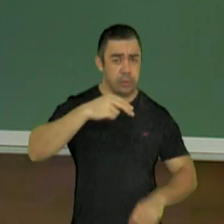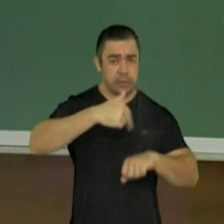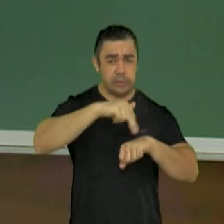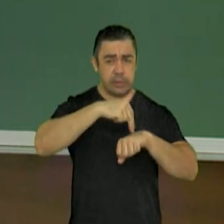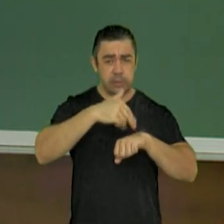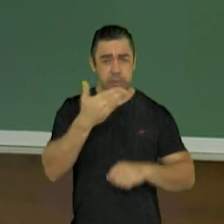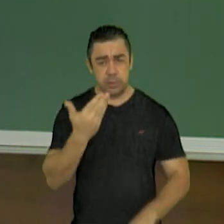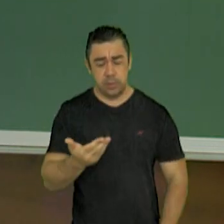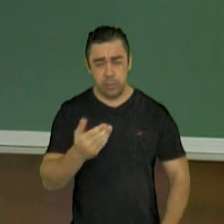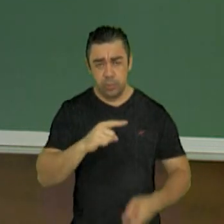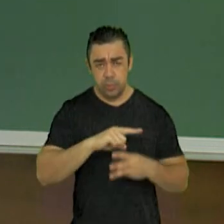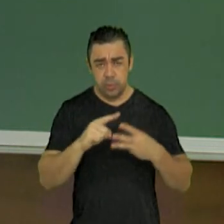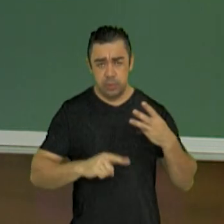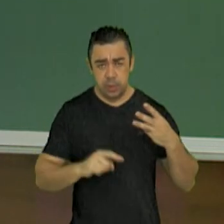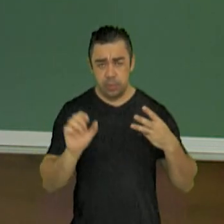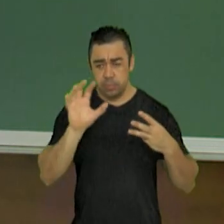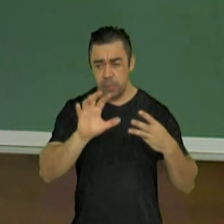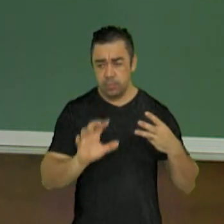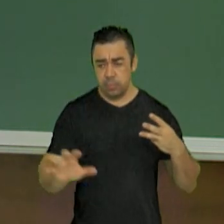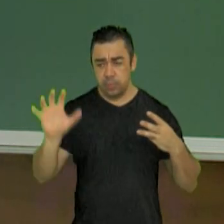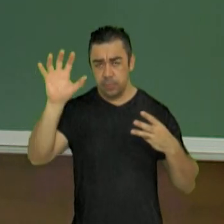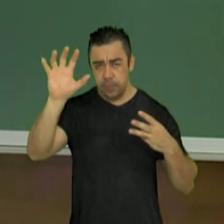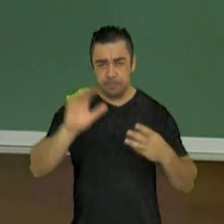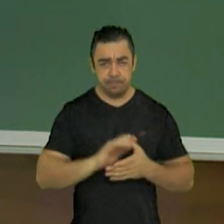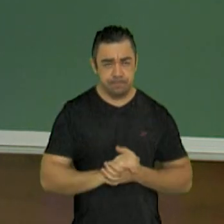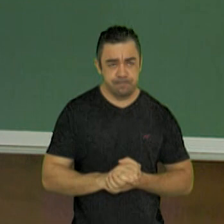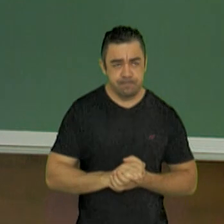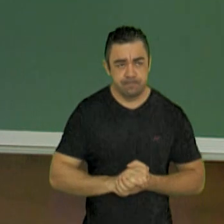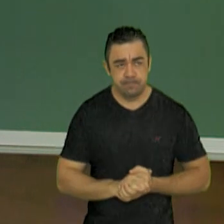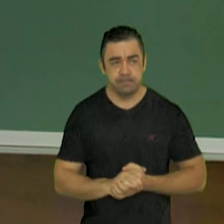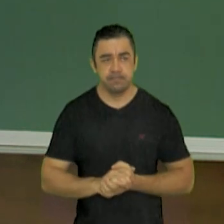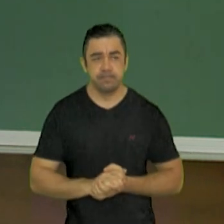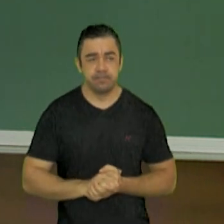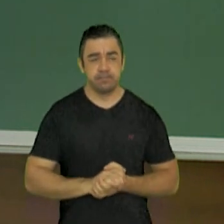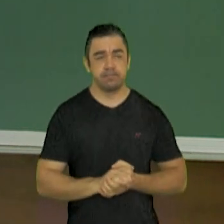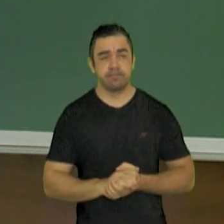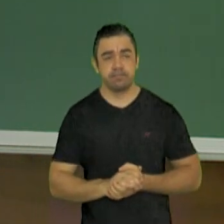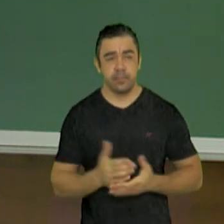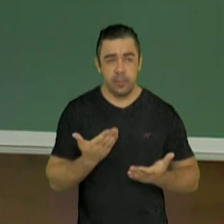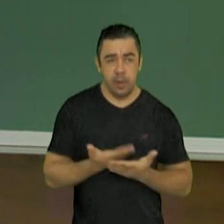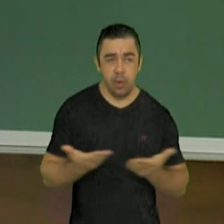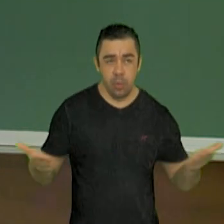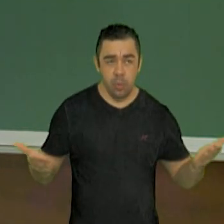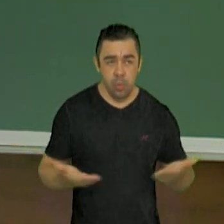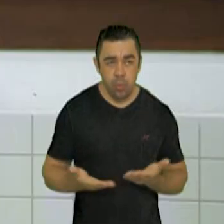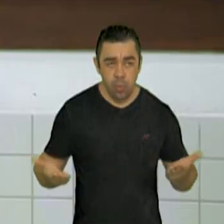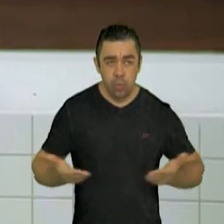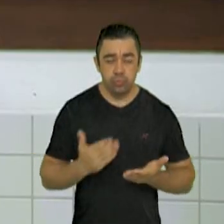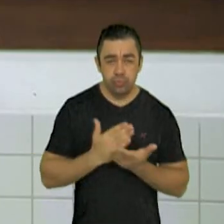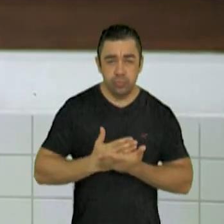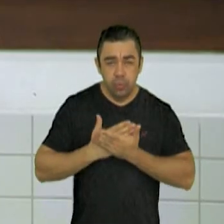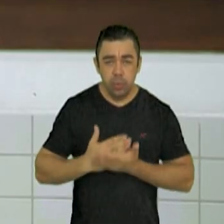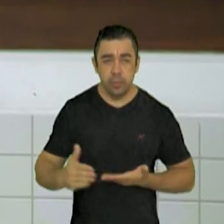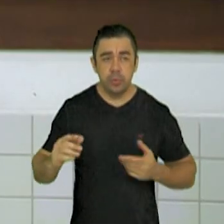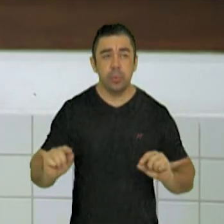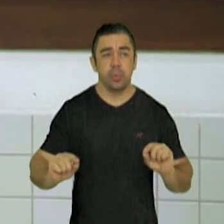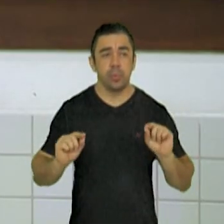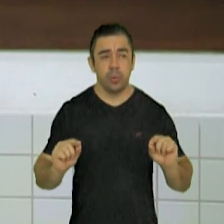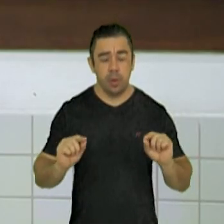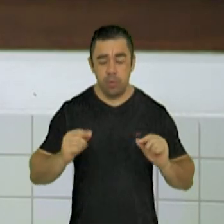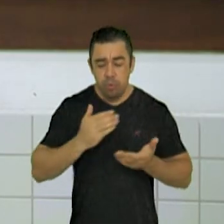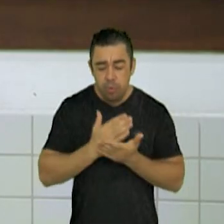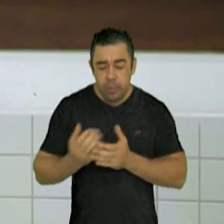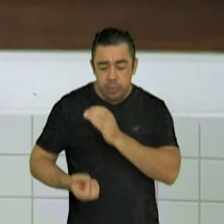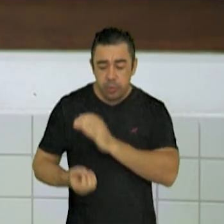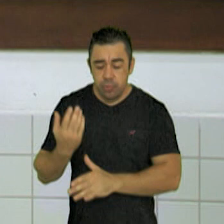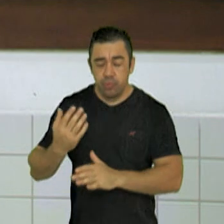nações dos 3 continentes, aí, Ásia, Europa e Oceania. Para a aula de hoje, vamos iniciar com a